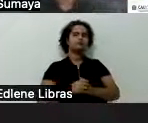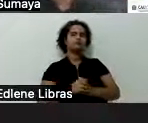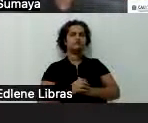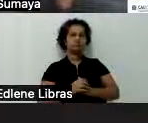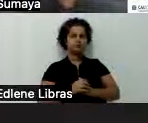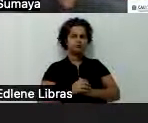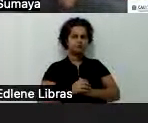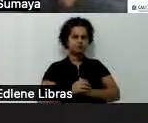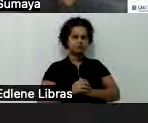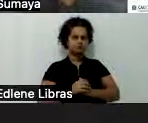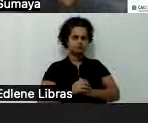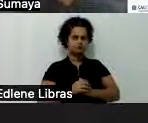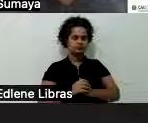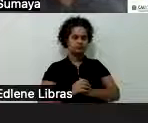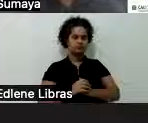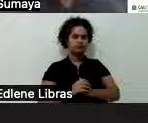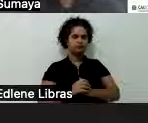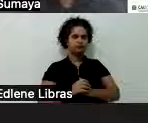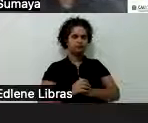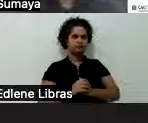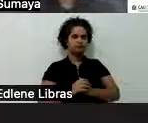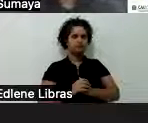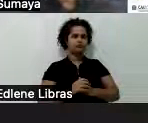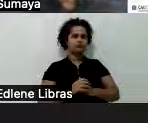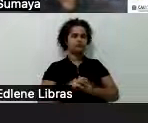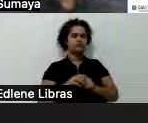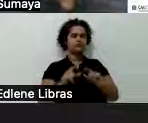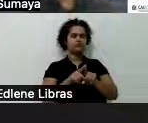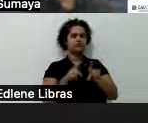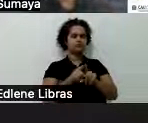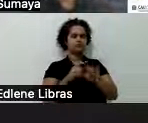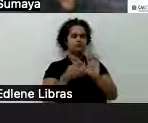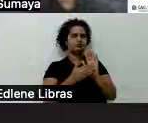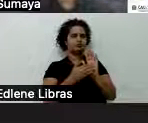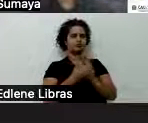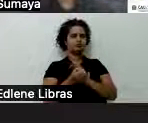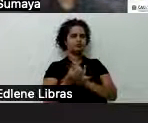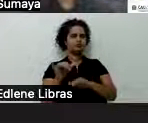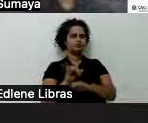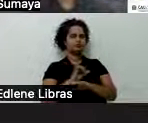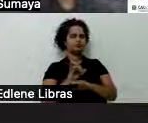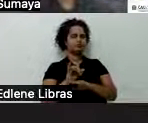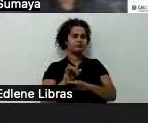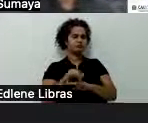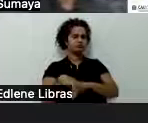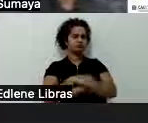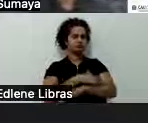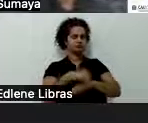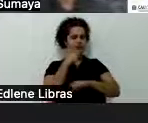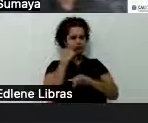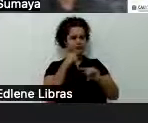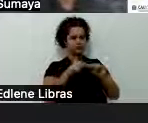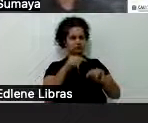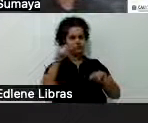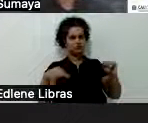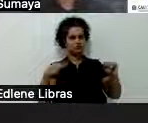E também propunha vários elementos ao longo da rua. Dá para ver pelo gráfico que isso de